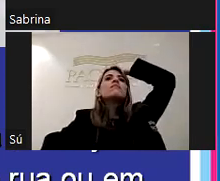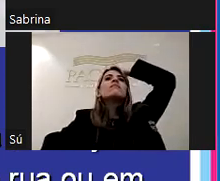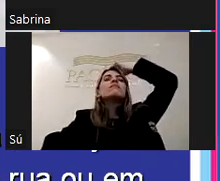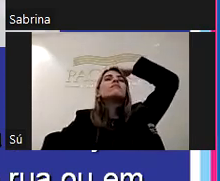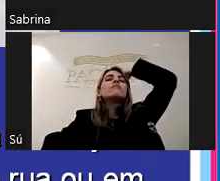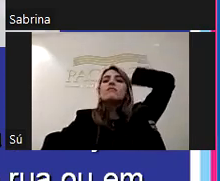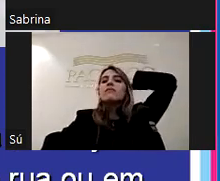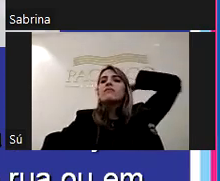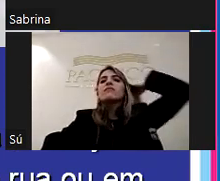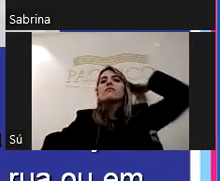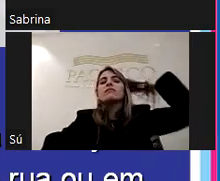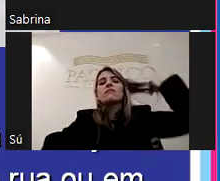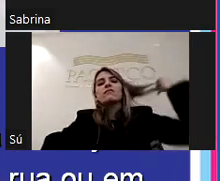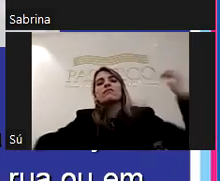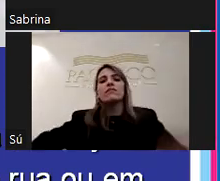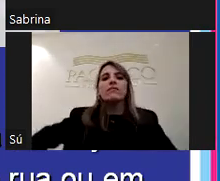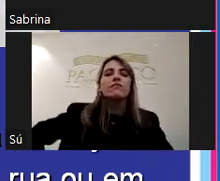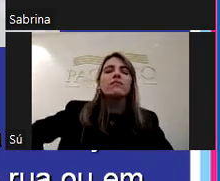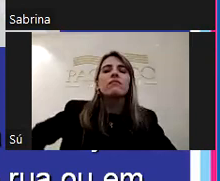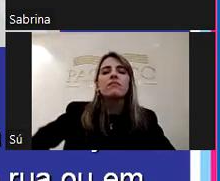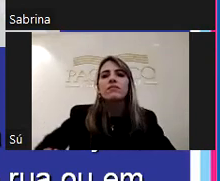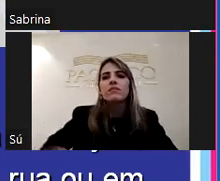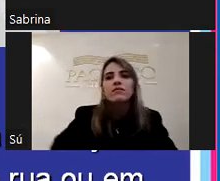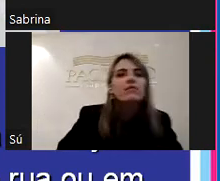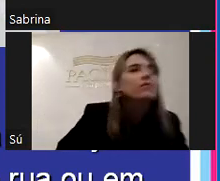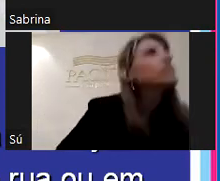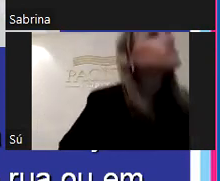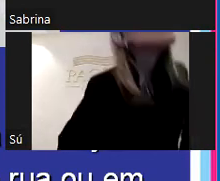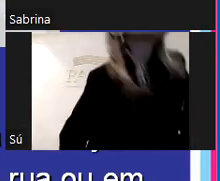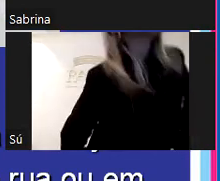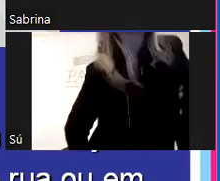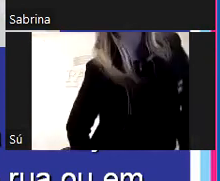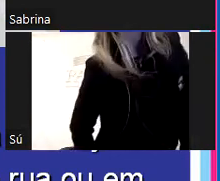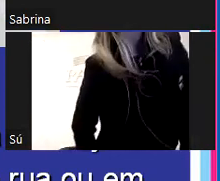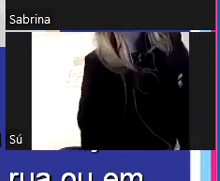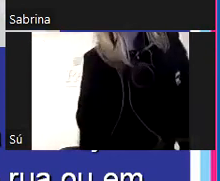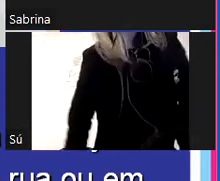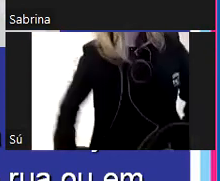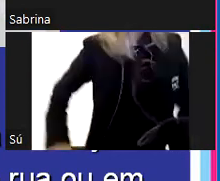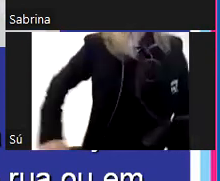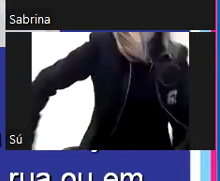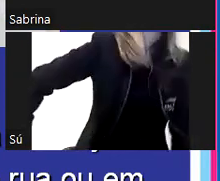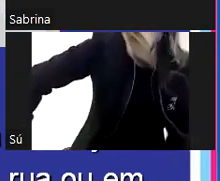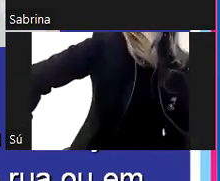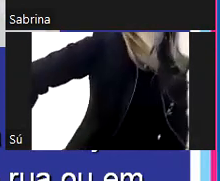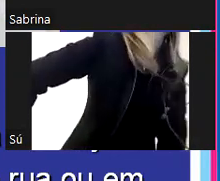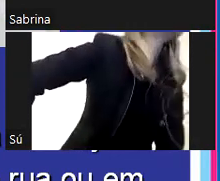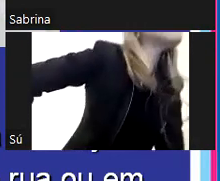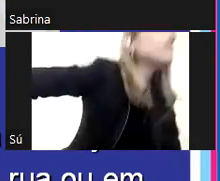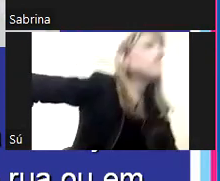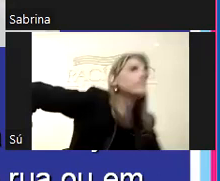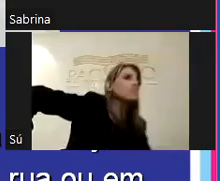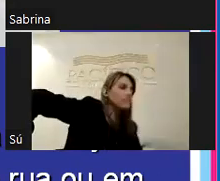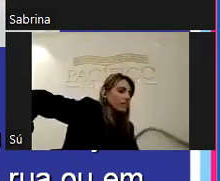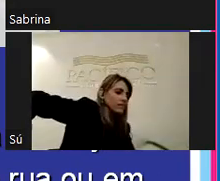Já na ejaculação precoce, rápida, o indivíduo não tem controle, mas também está ligado muito à